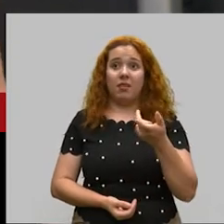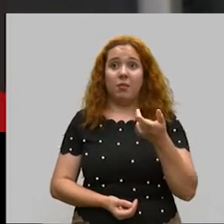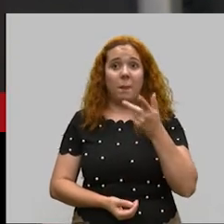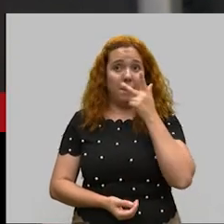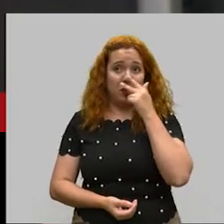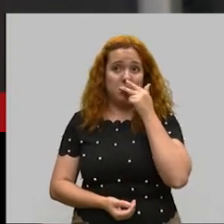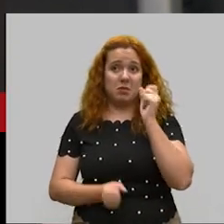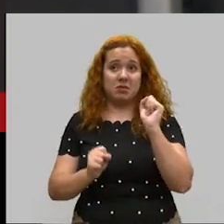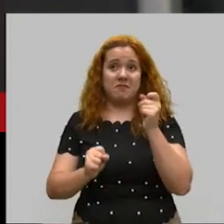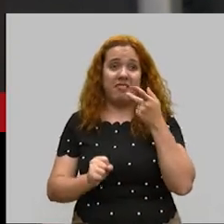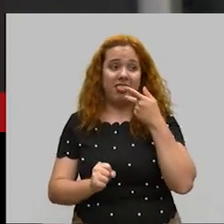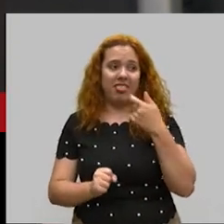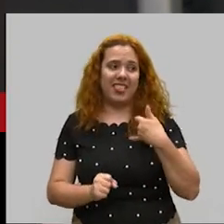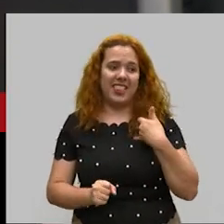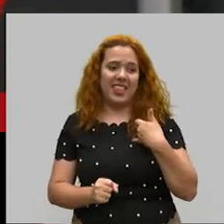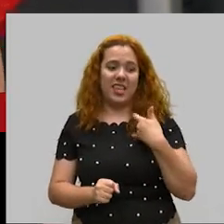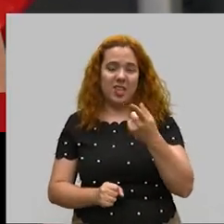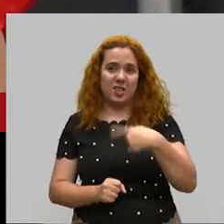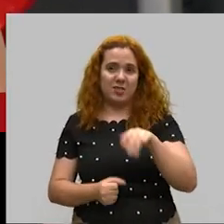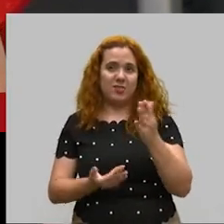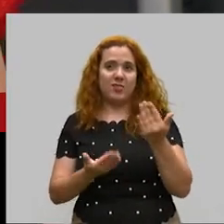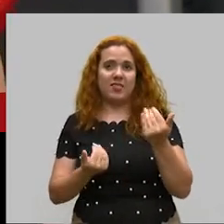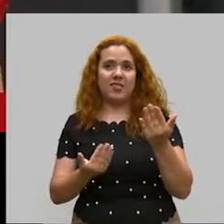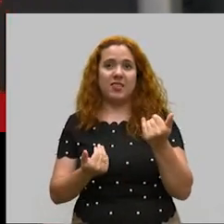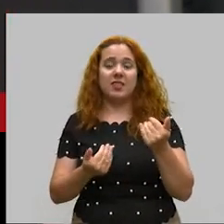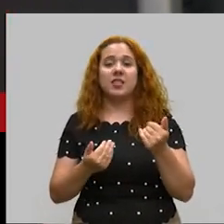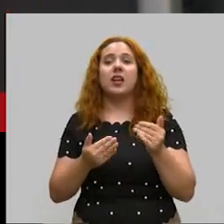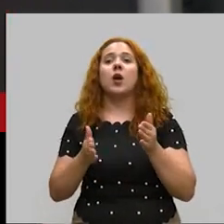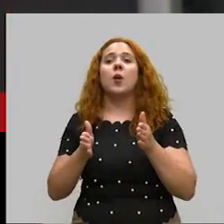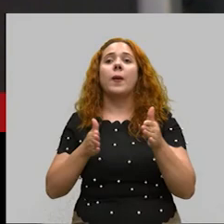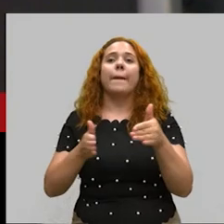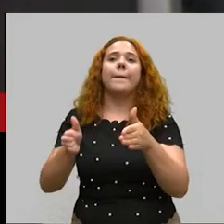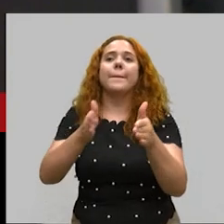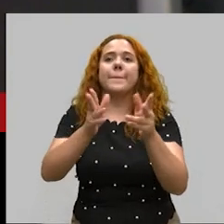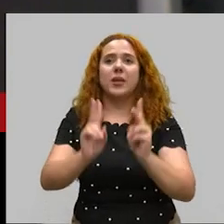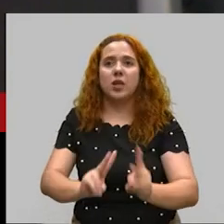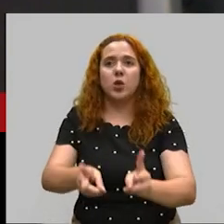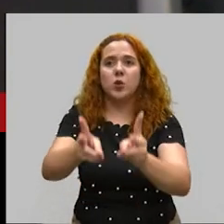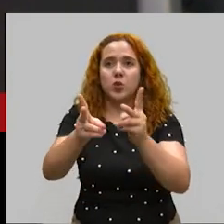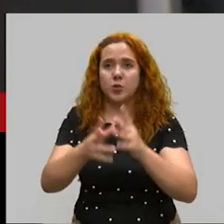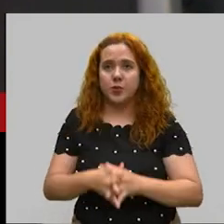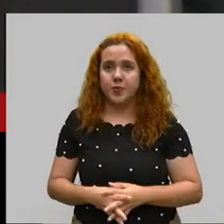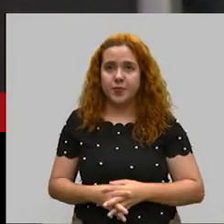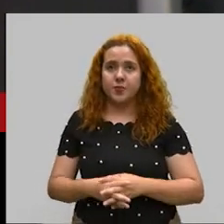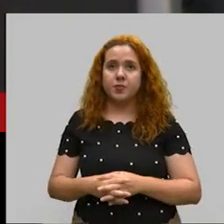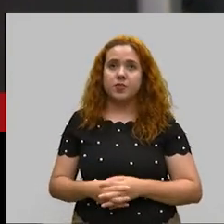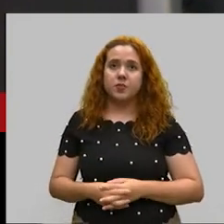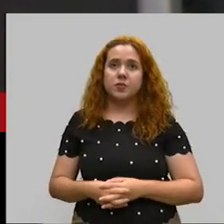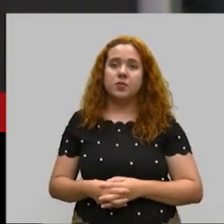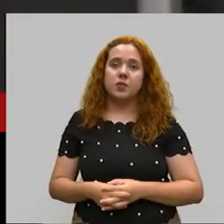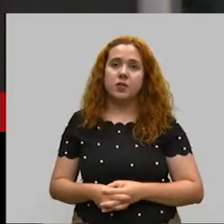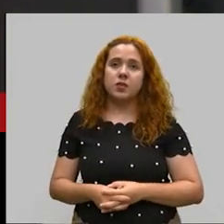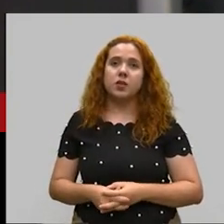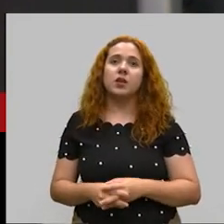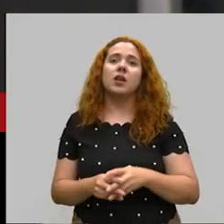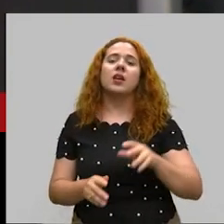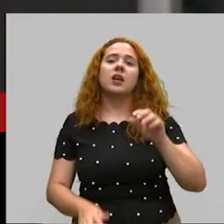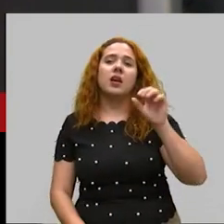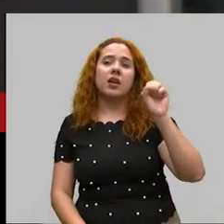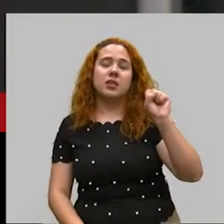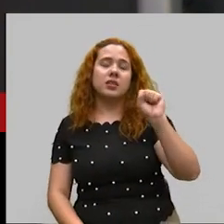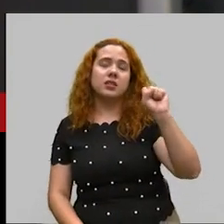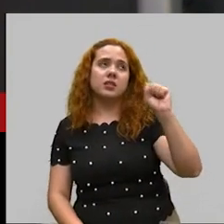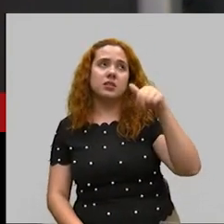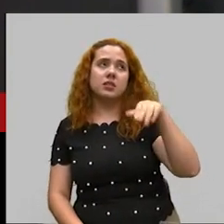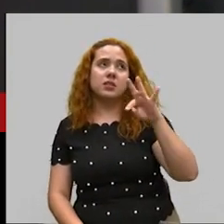mas somos jovens na caminhada eh gente eu sou assentada no assentamento aziel em